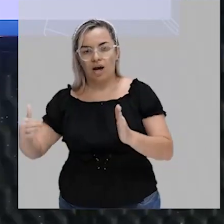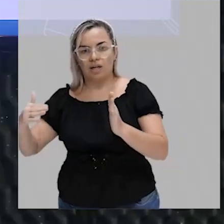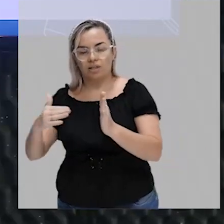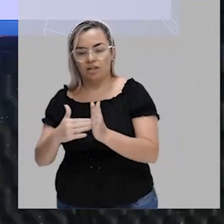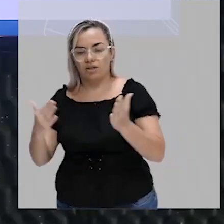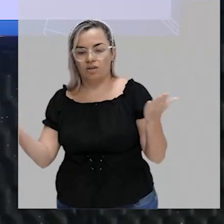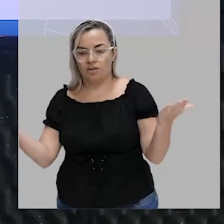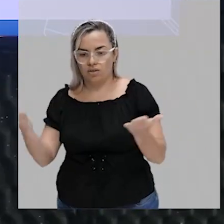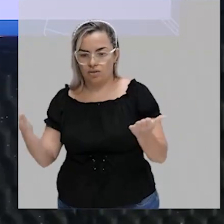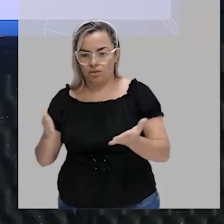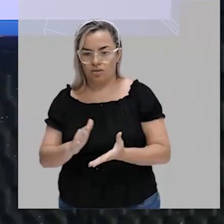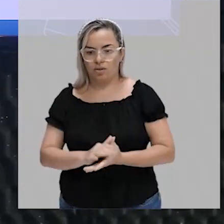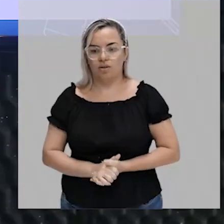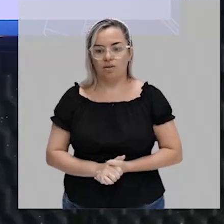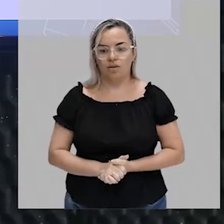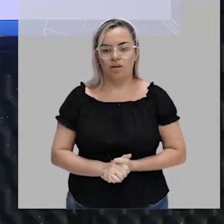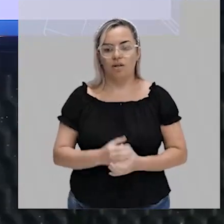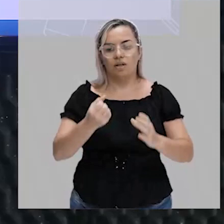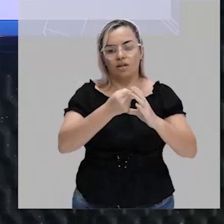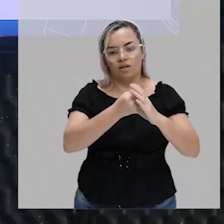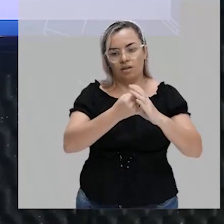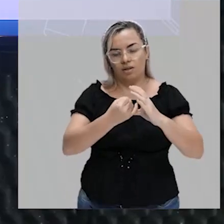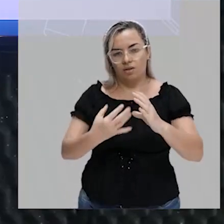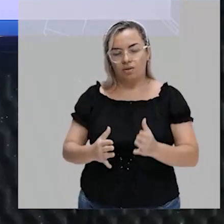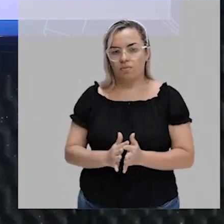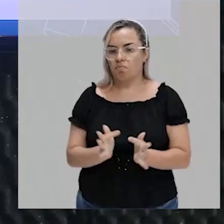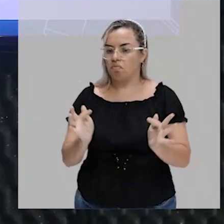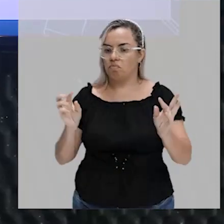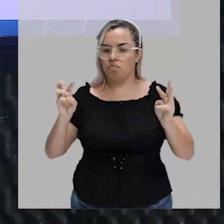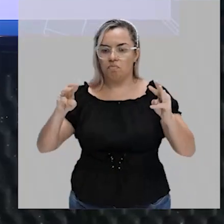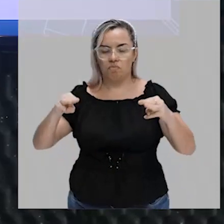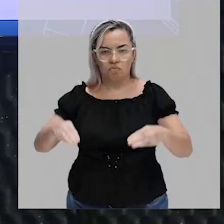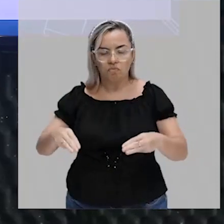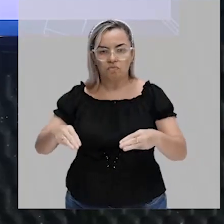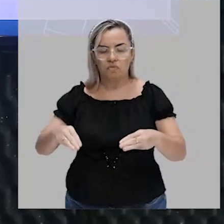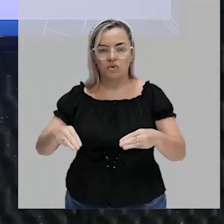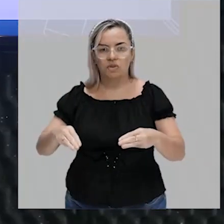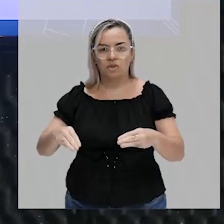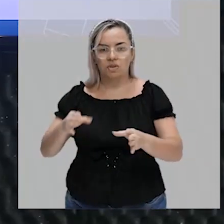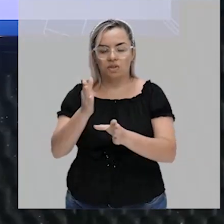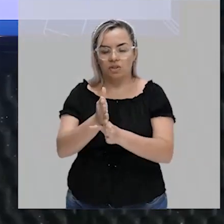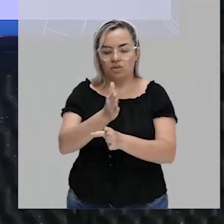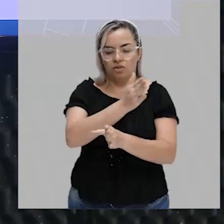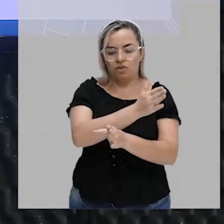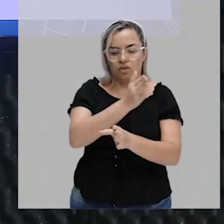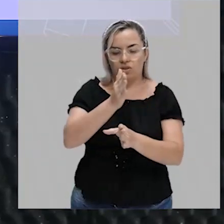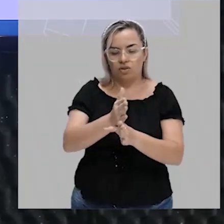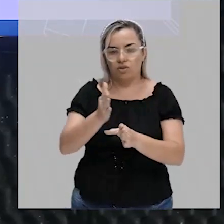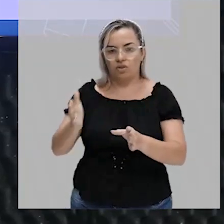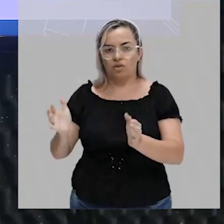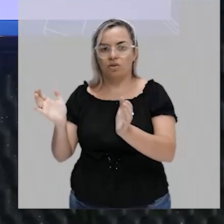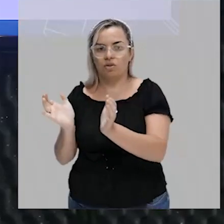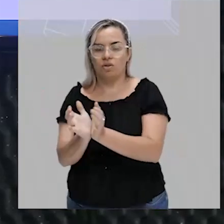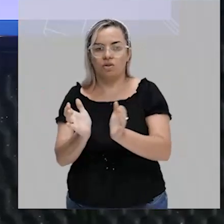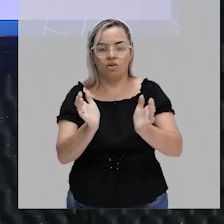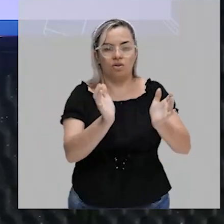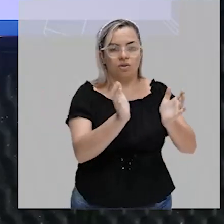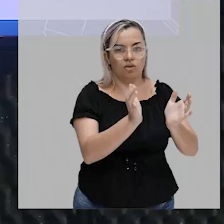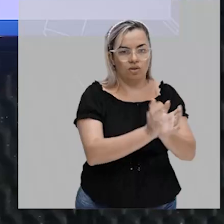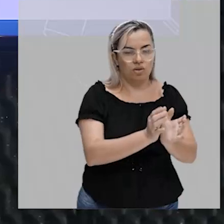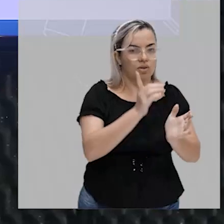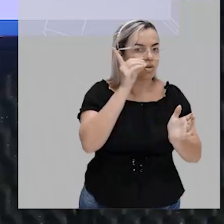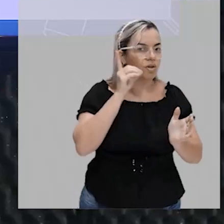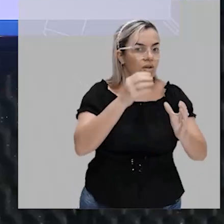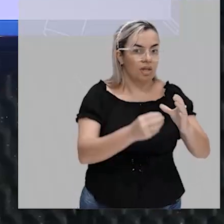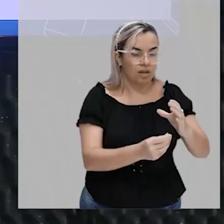ser caracterizada pelo fim da era bipolar, mundo dividido em dois blocos econômicos, como eu te disse, Estados Unidos capitalista e União